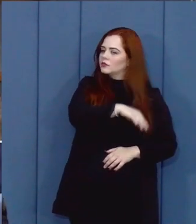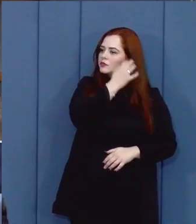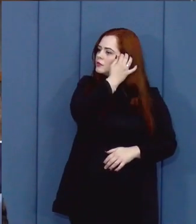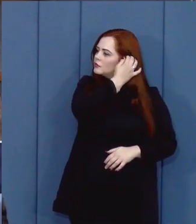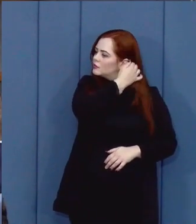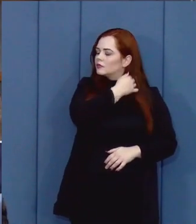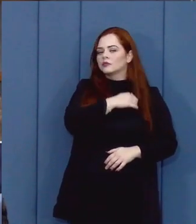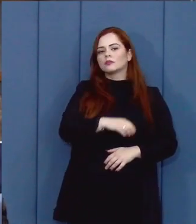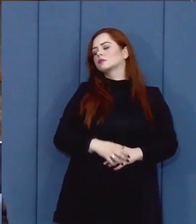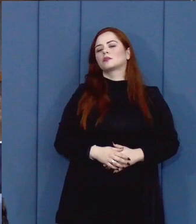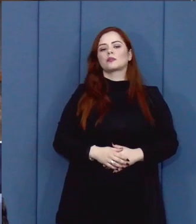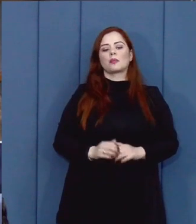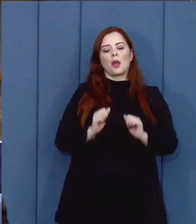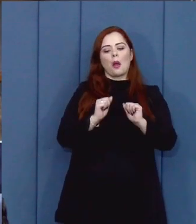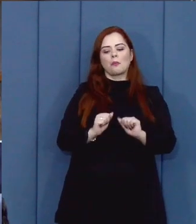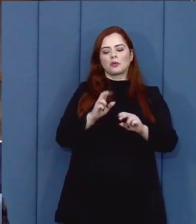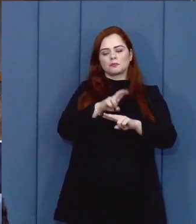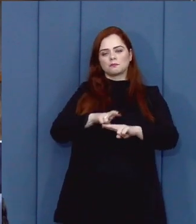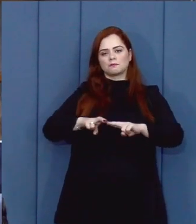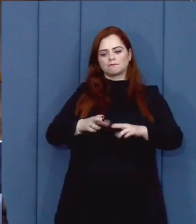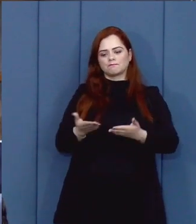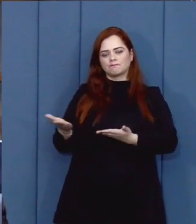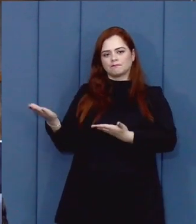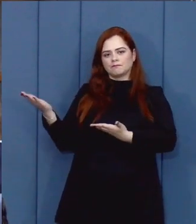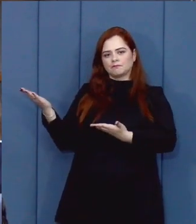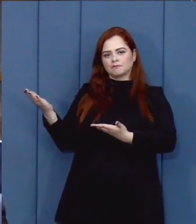Os componentes da mesa podem tomar assento.